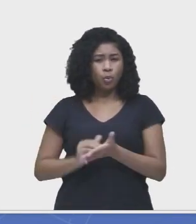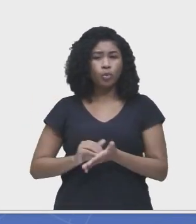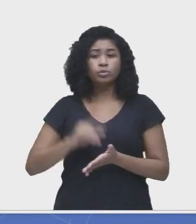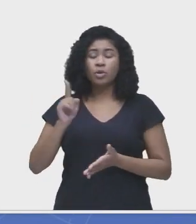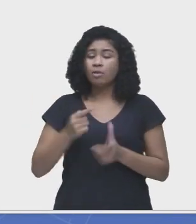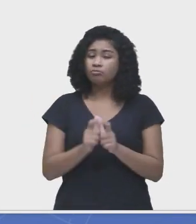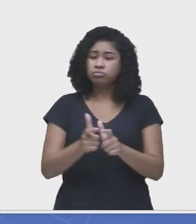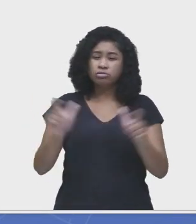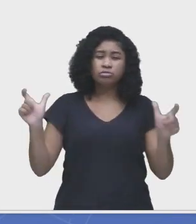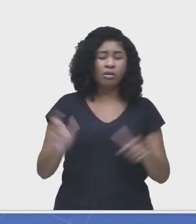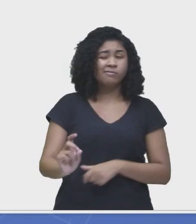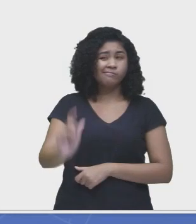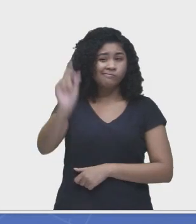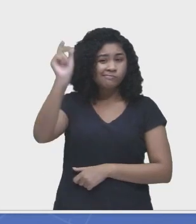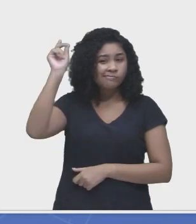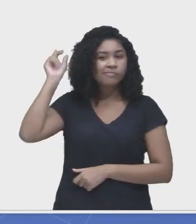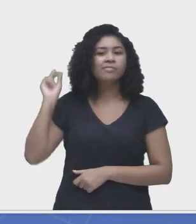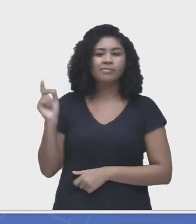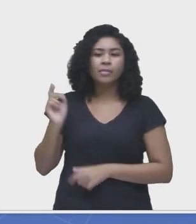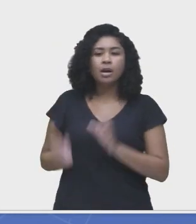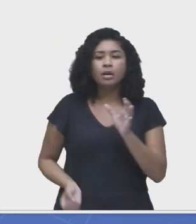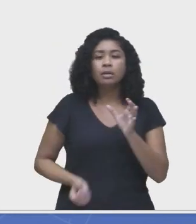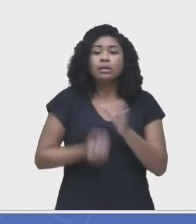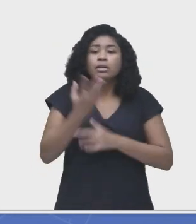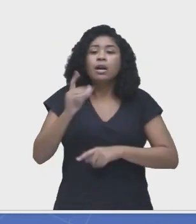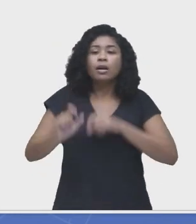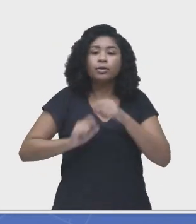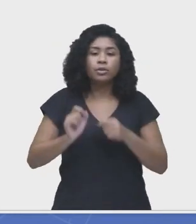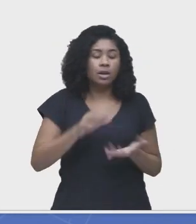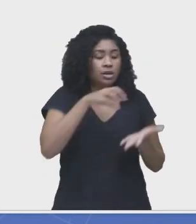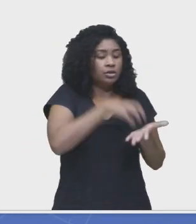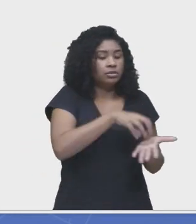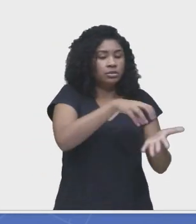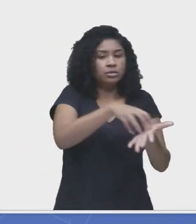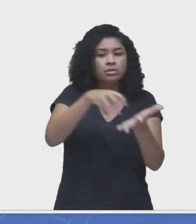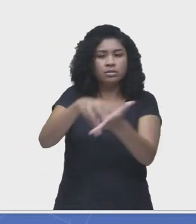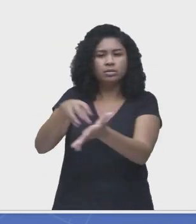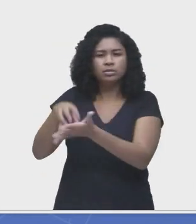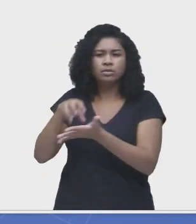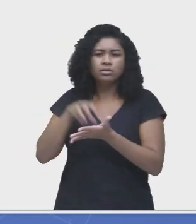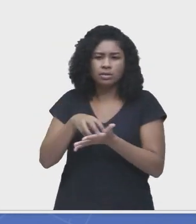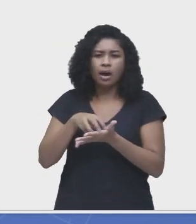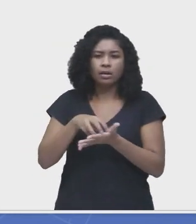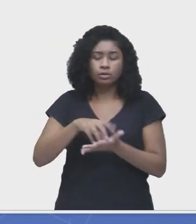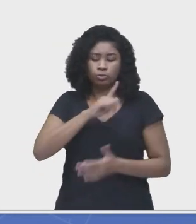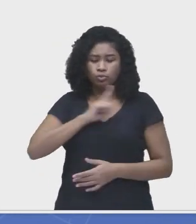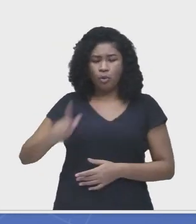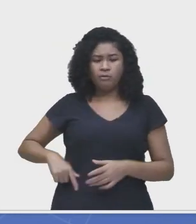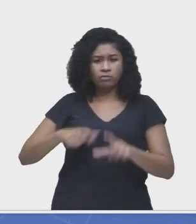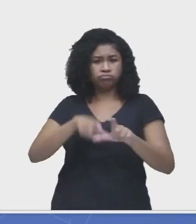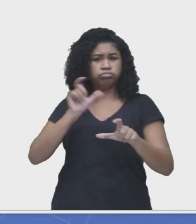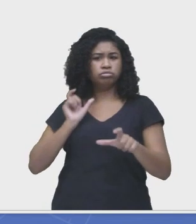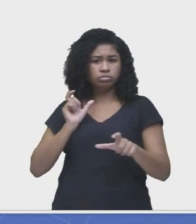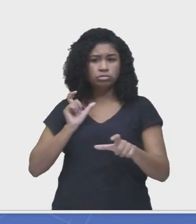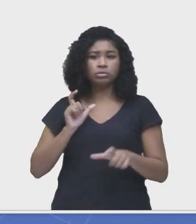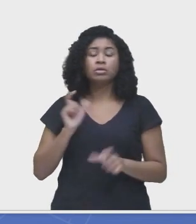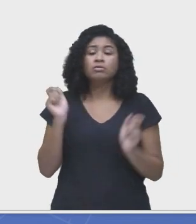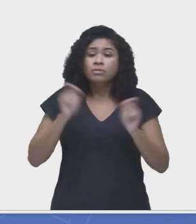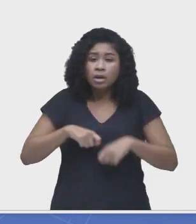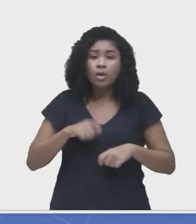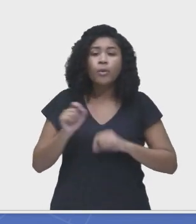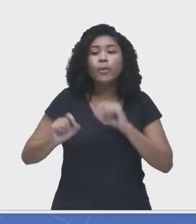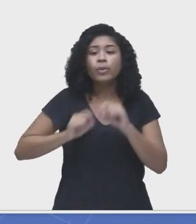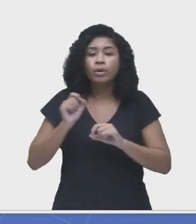bom? Que vão criar as satrápias, que são pequenas cidades-estados ali, pequenas províncias, perdão, para facilitar a